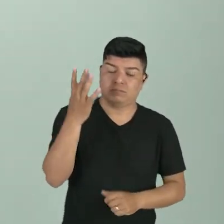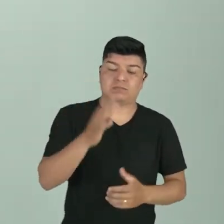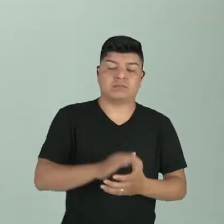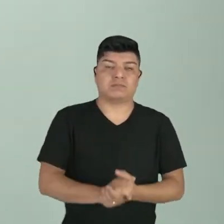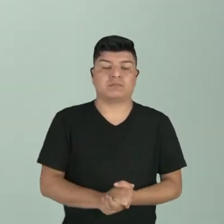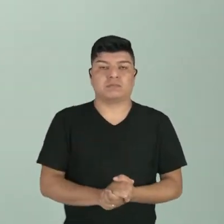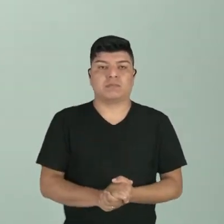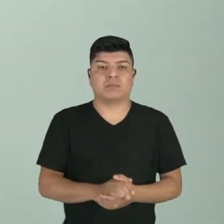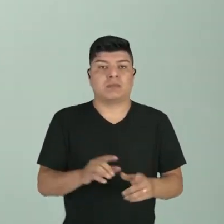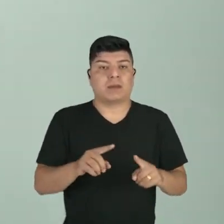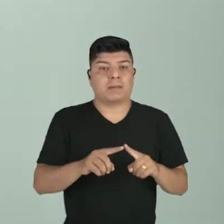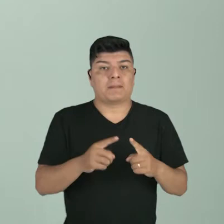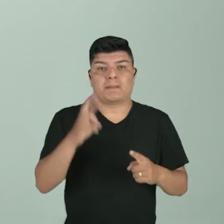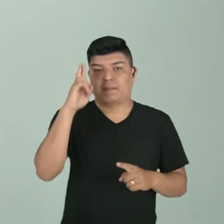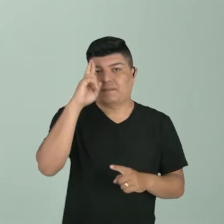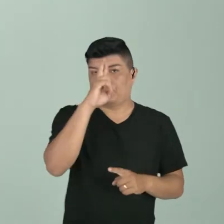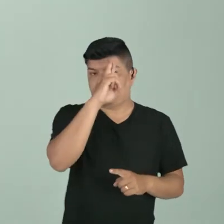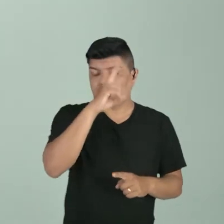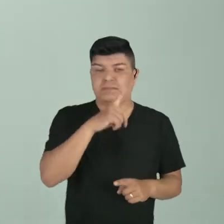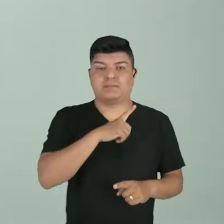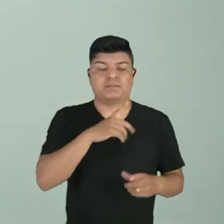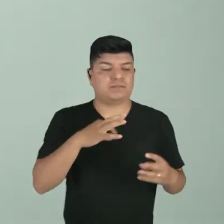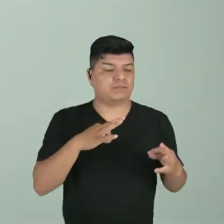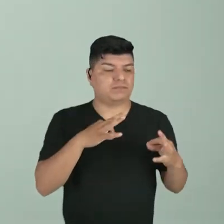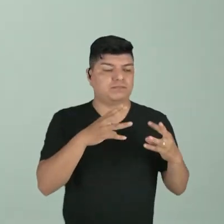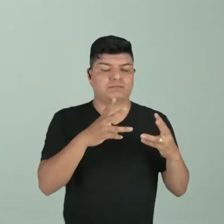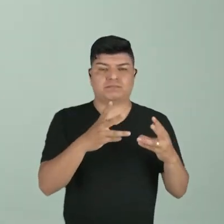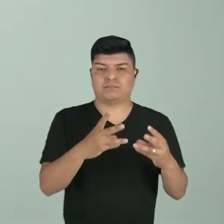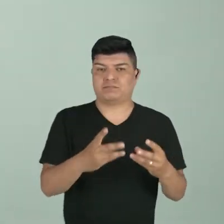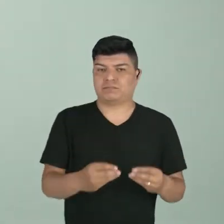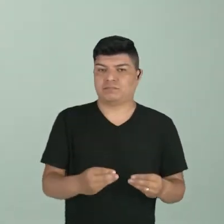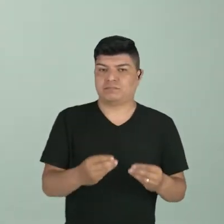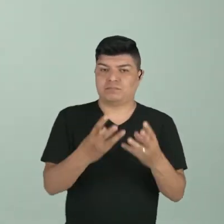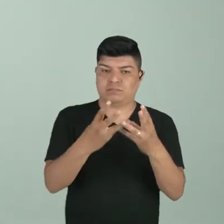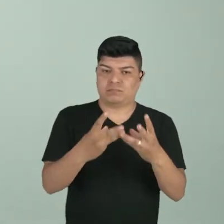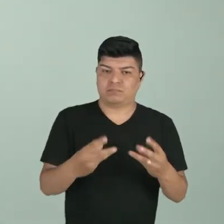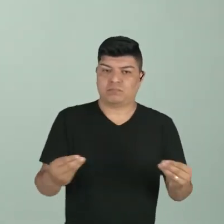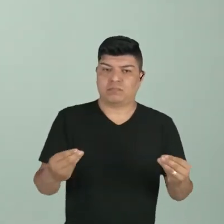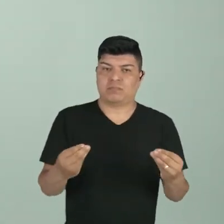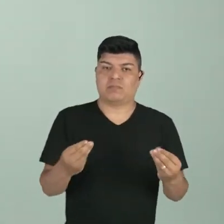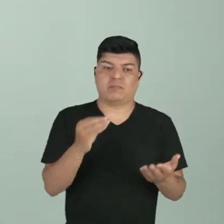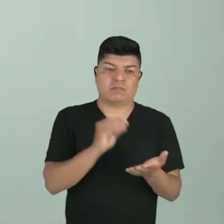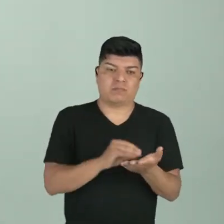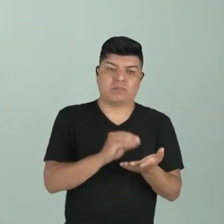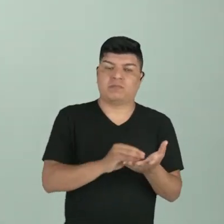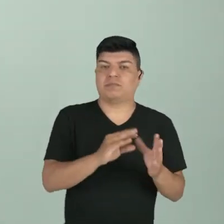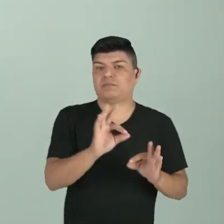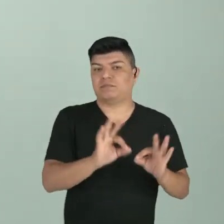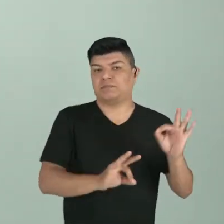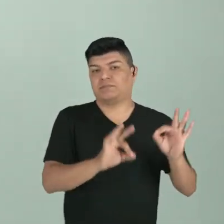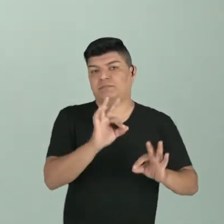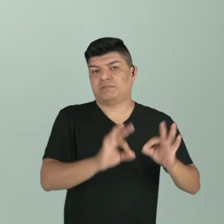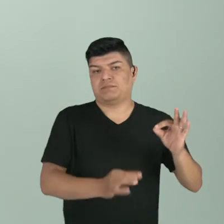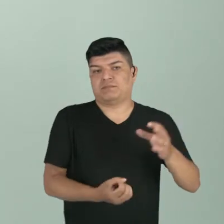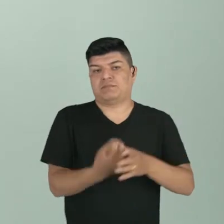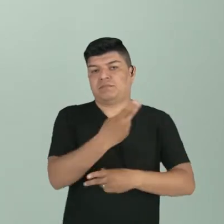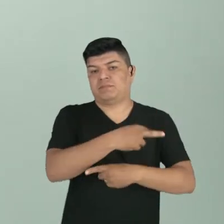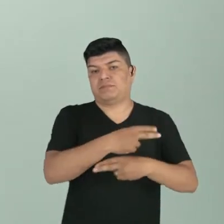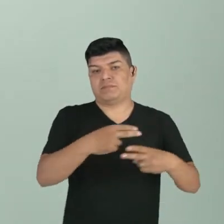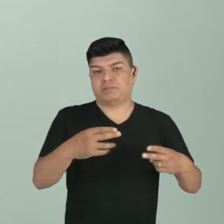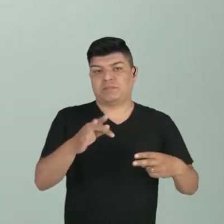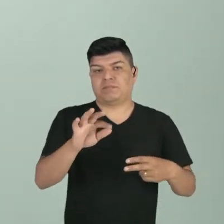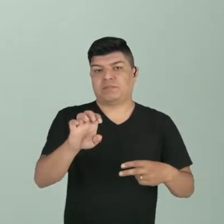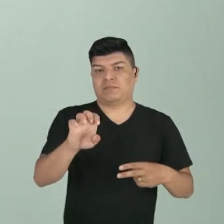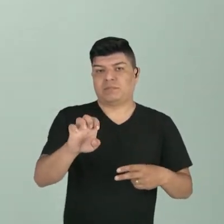que, historicamente, nós tivemos toda a dissolução, toda a desorganização do modo de produção feudal.